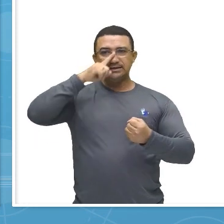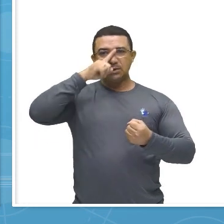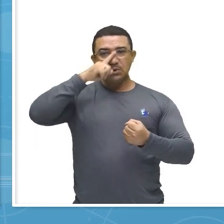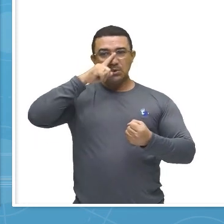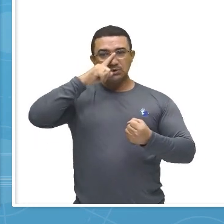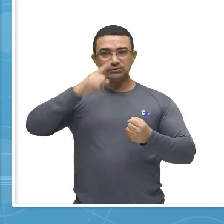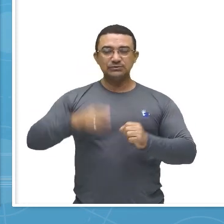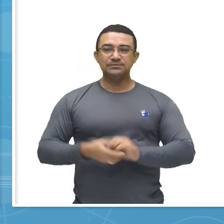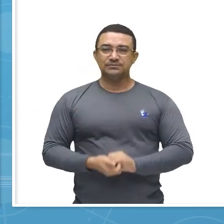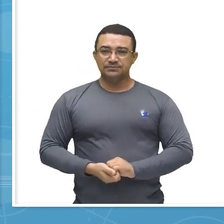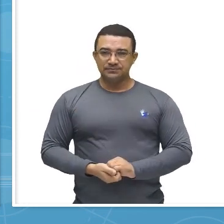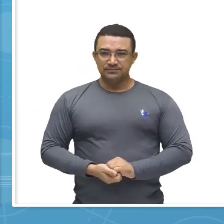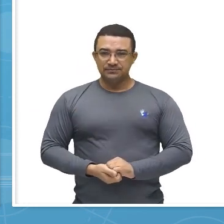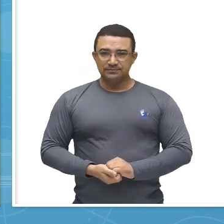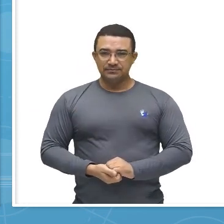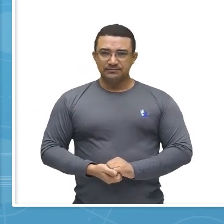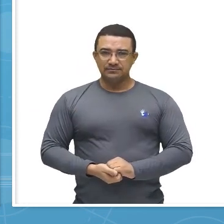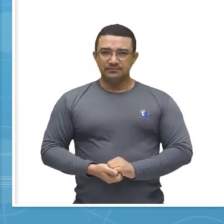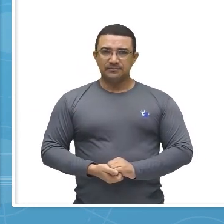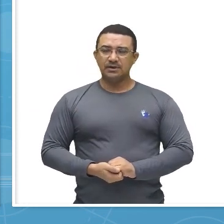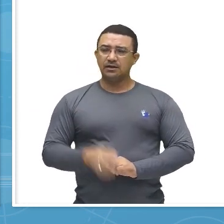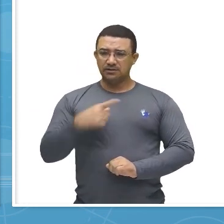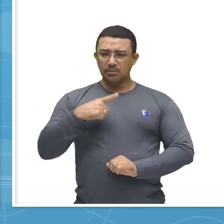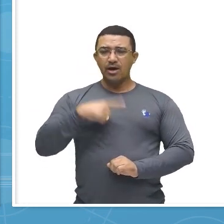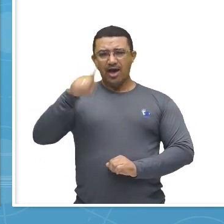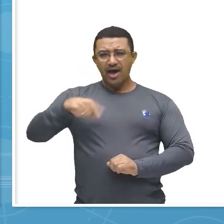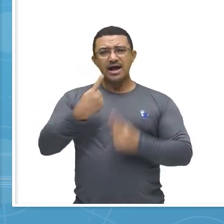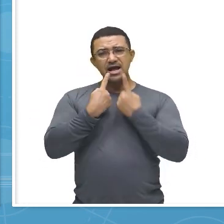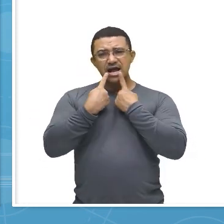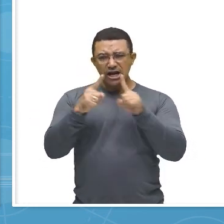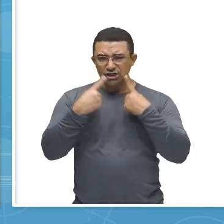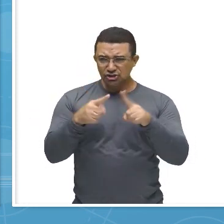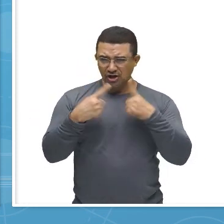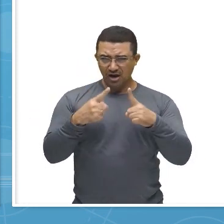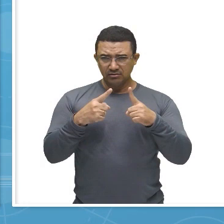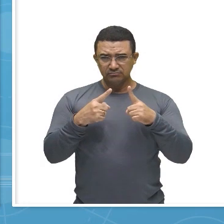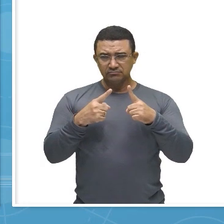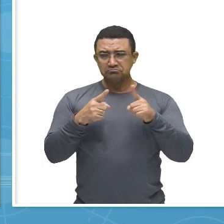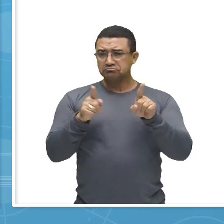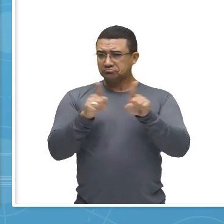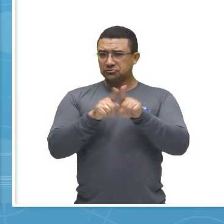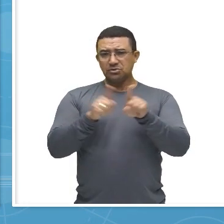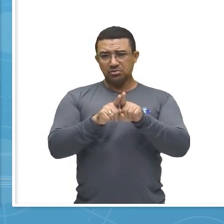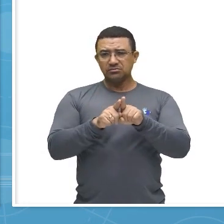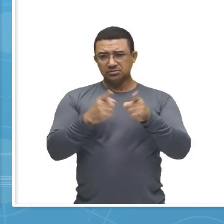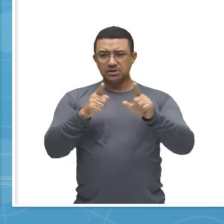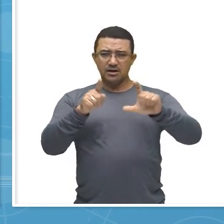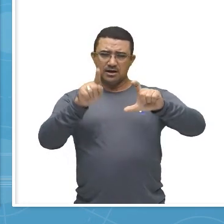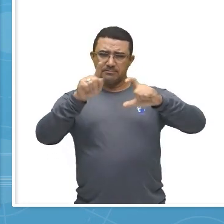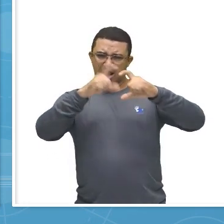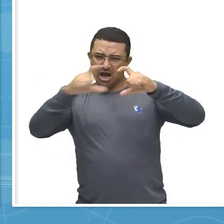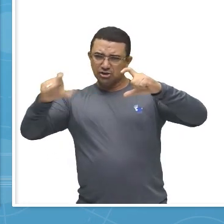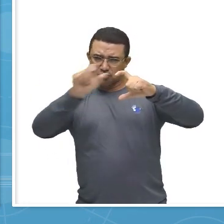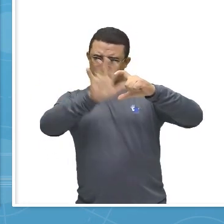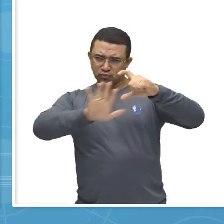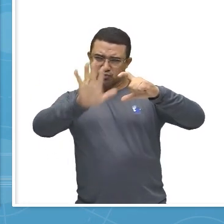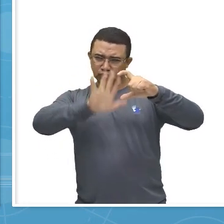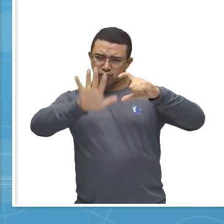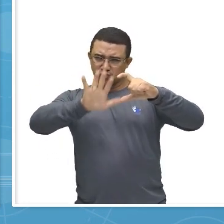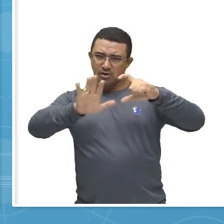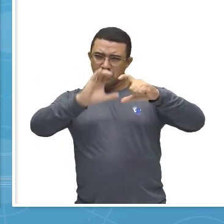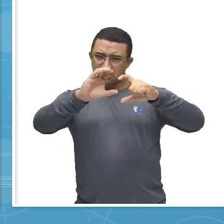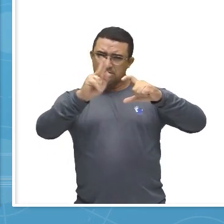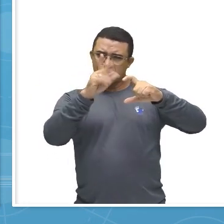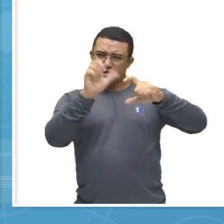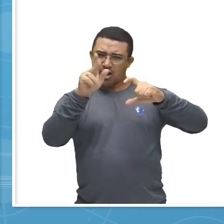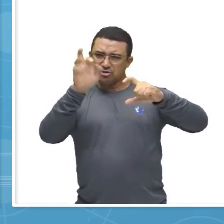muito perigoso. Então, temos aqui uma crítica, né? Então, poderíamos ter uma questão assim, olha só, observe aí.